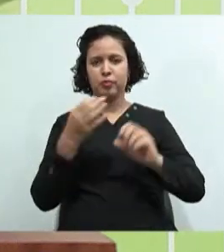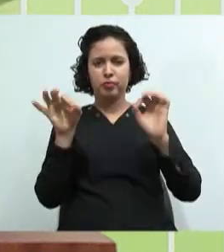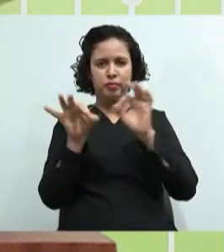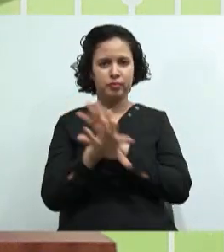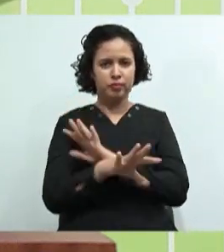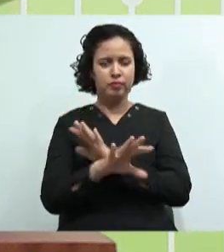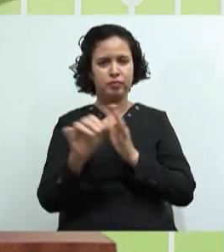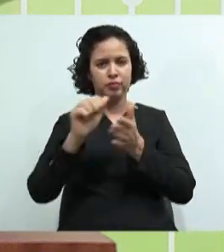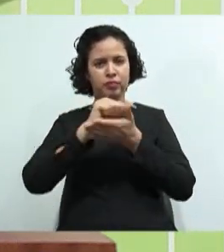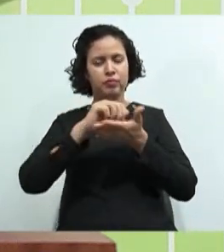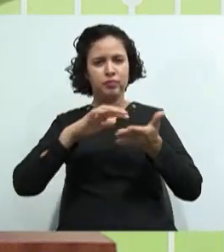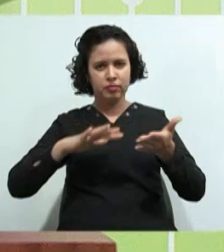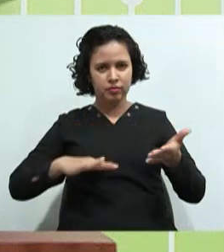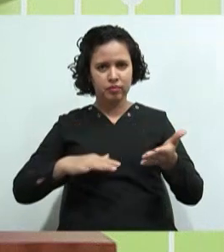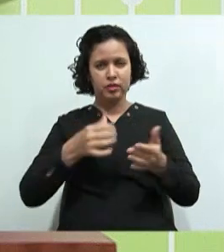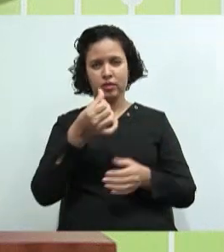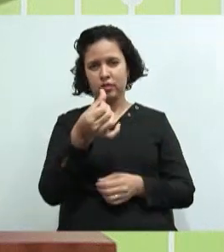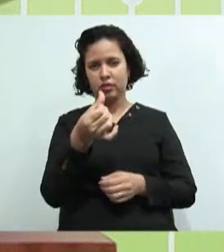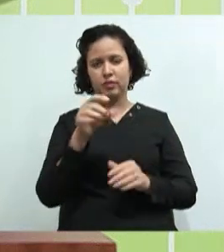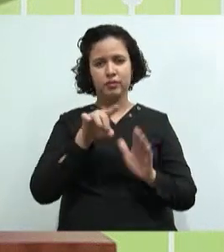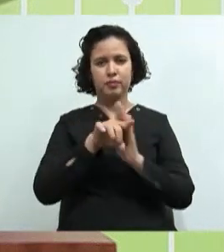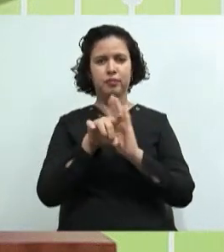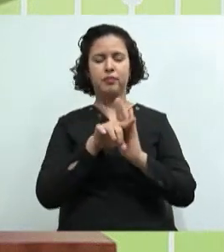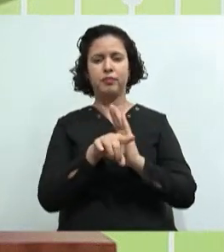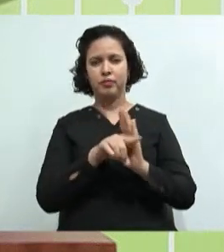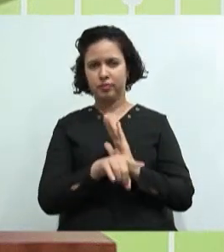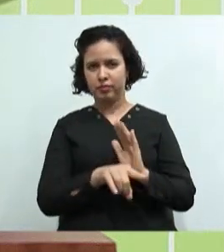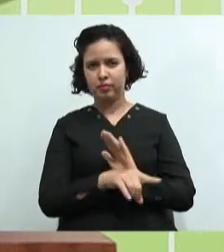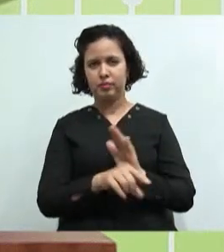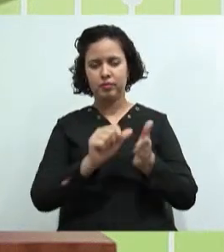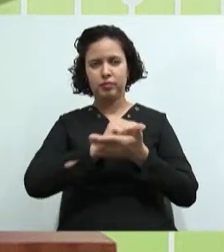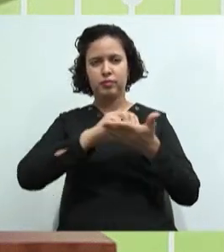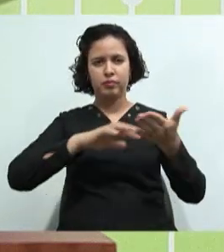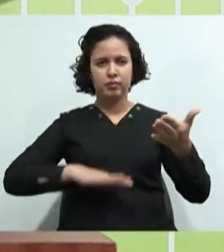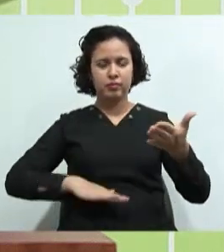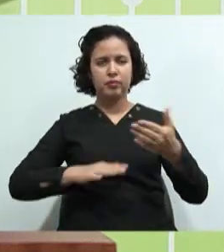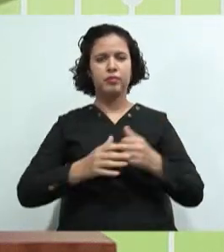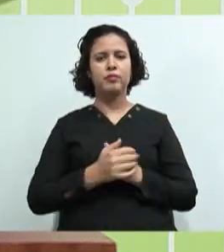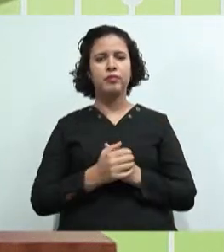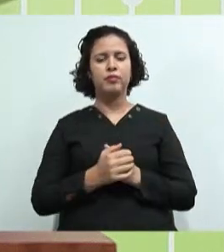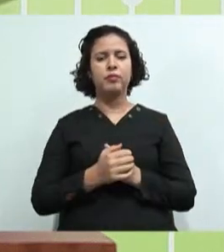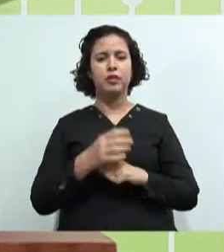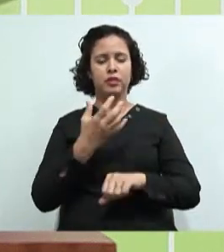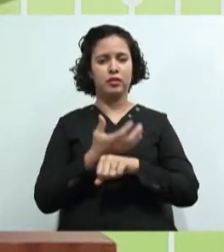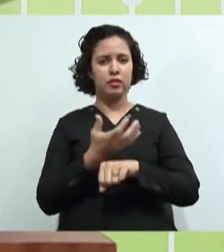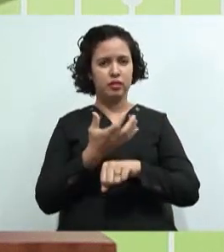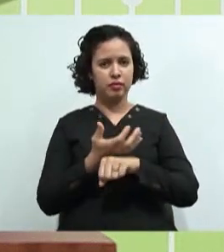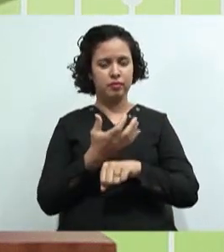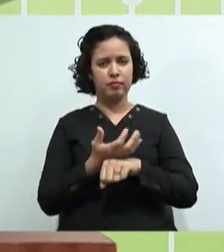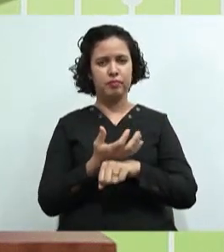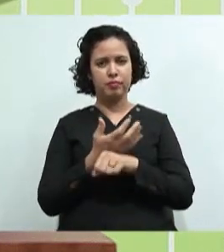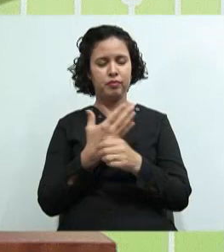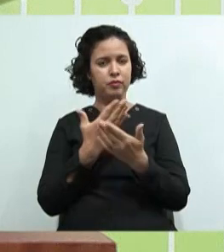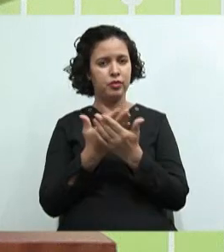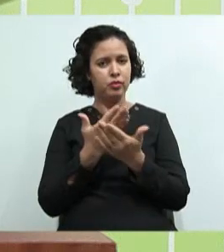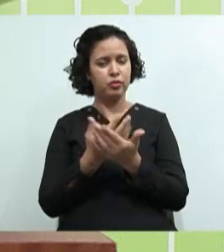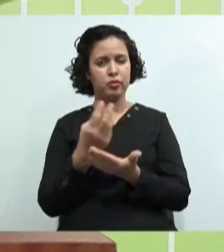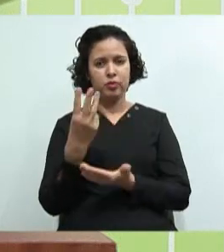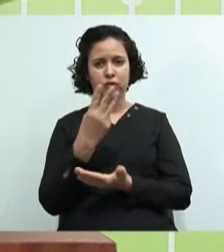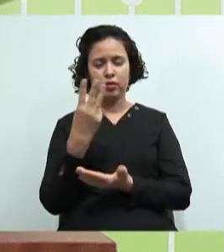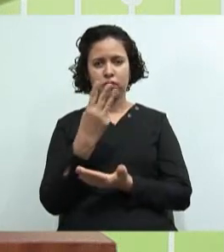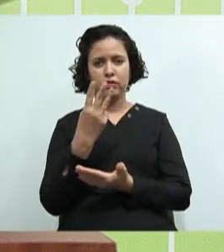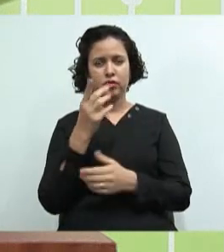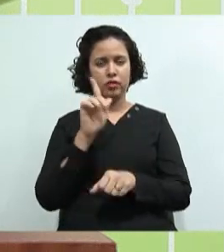completar suas atividades, 6 questões ali dessa nossa atividade, né? Da nossa disciplina, nossa teleaula 3 da